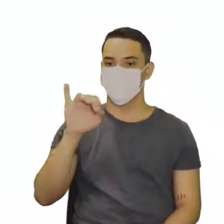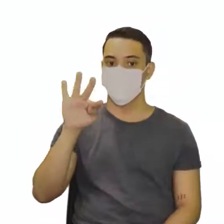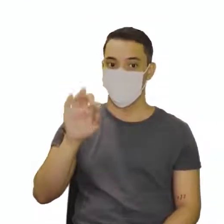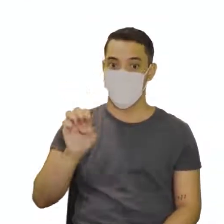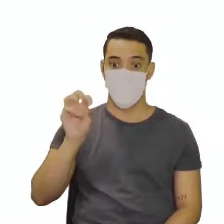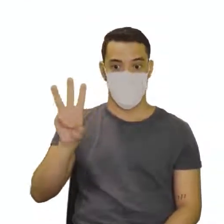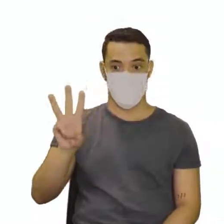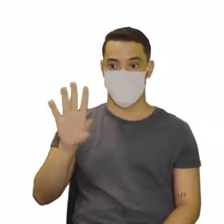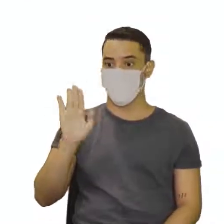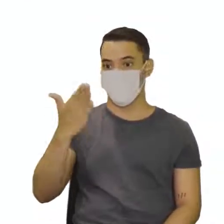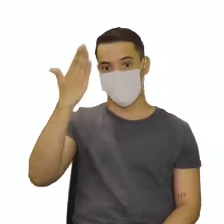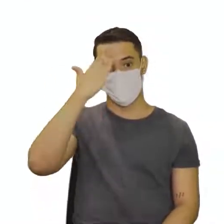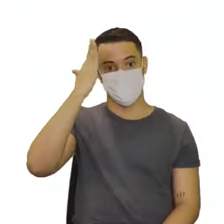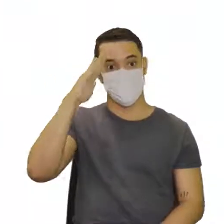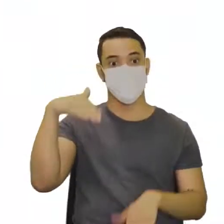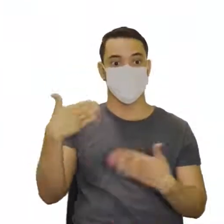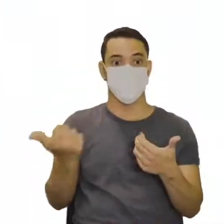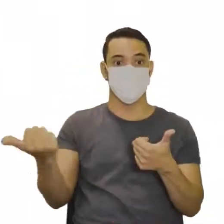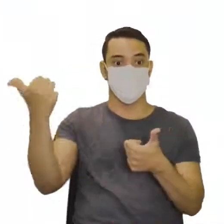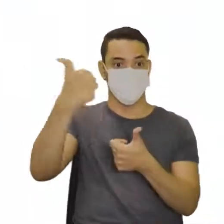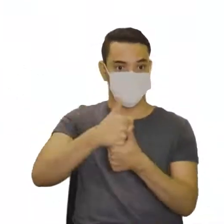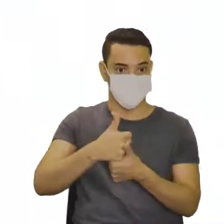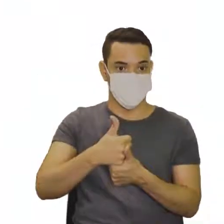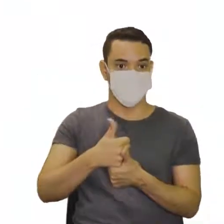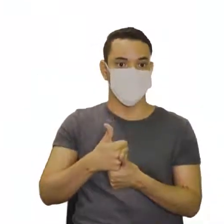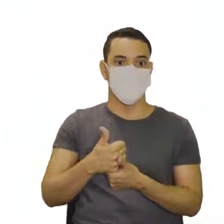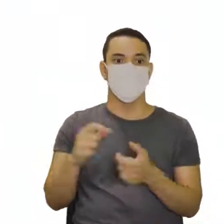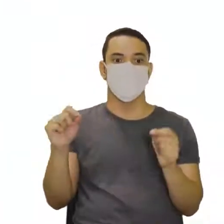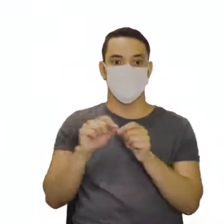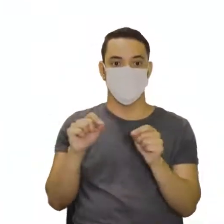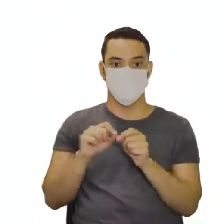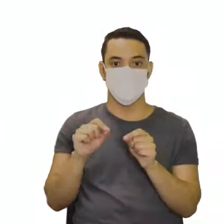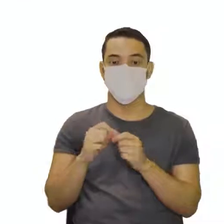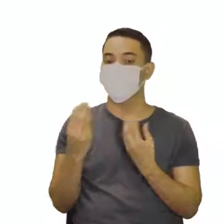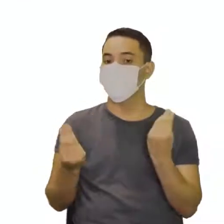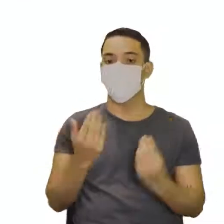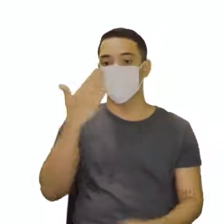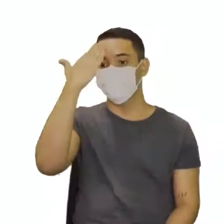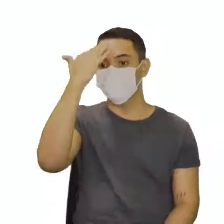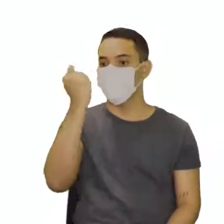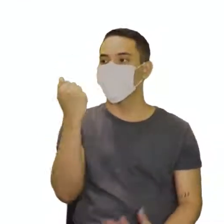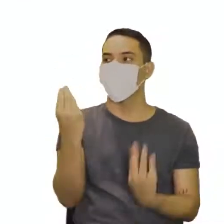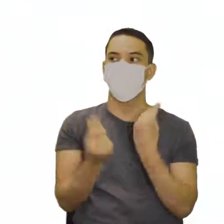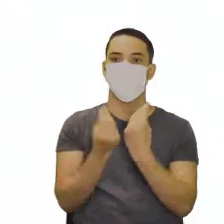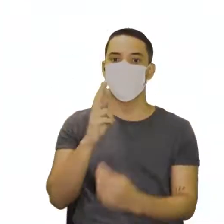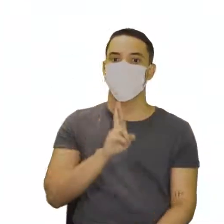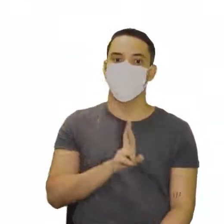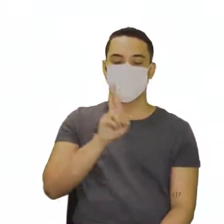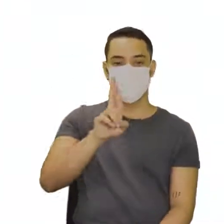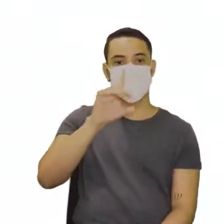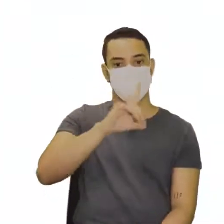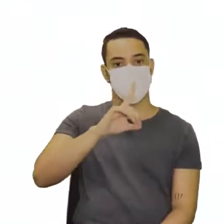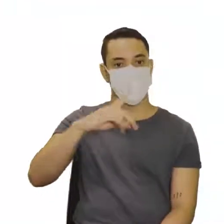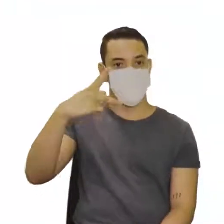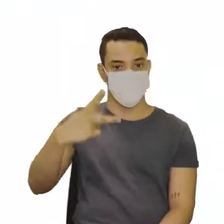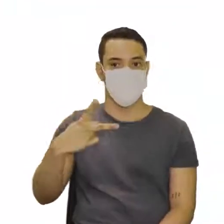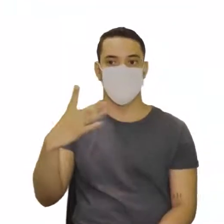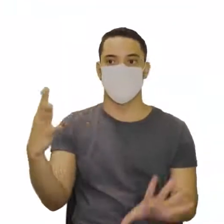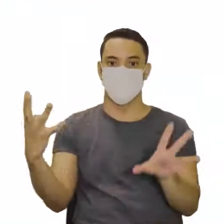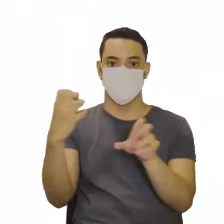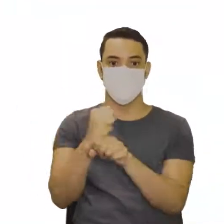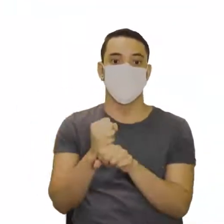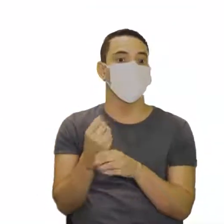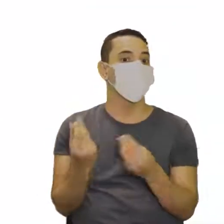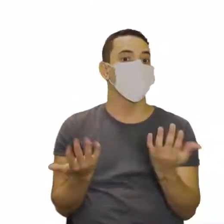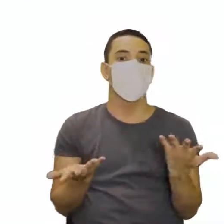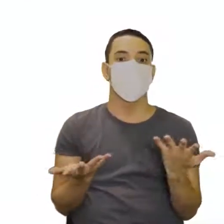3. Então, nesse caso aqui, olha só, nós vamos ver que a DDP entre os terminais do gerador é